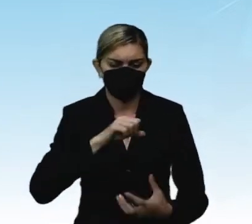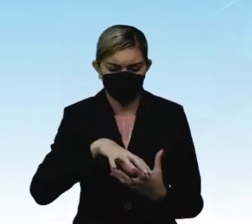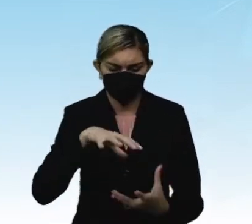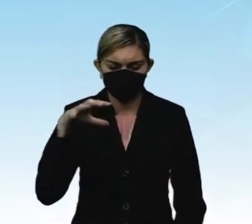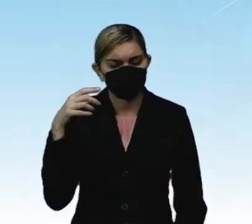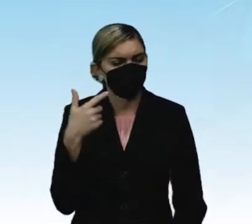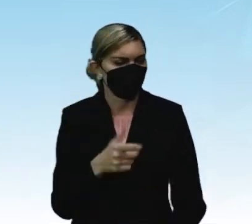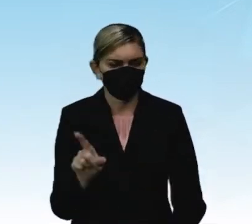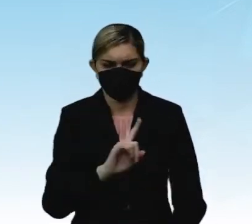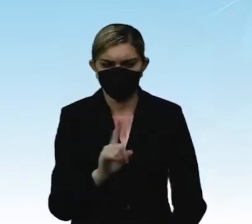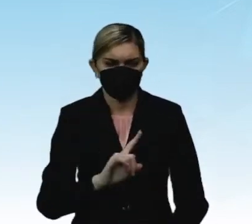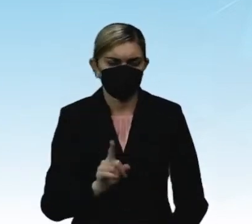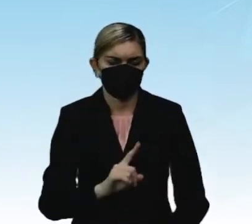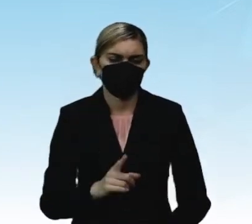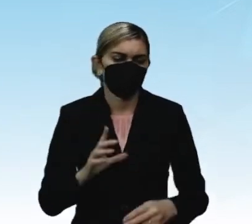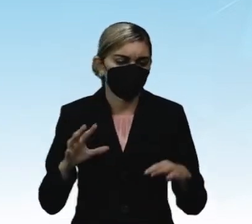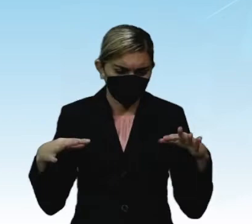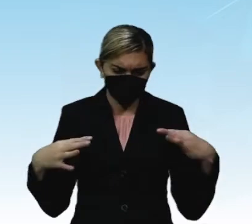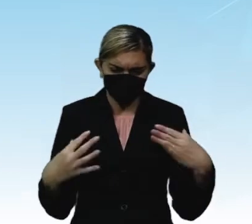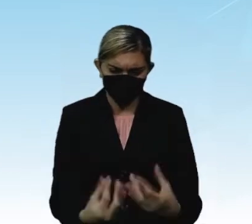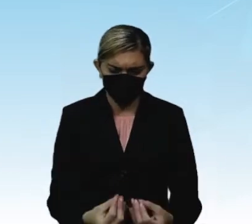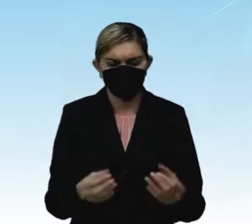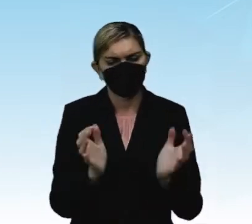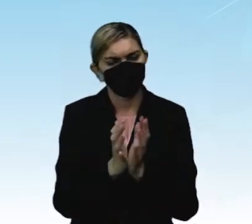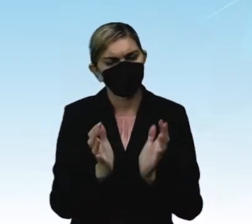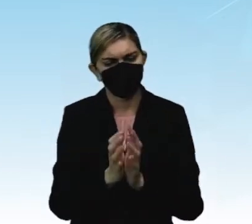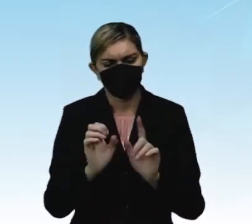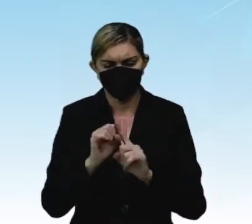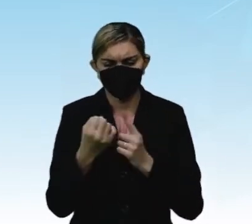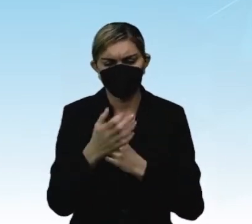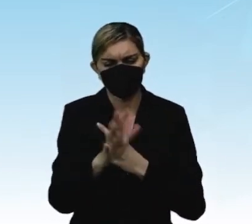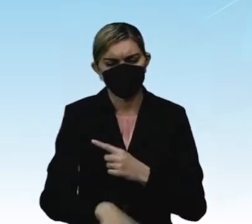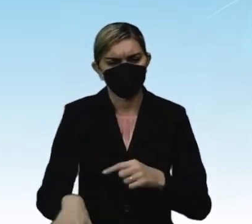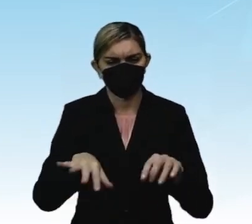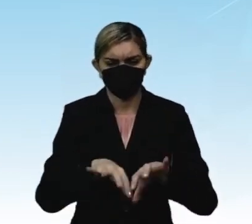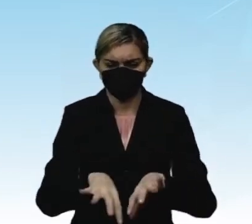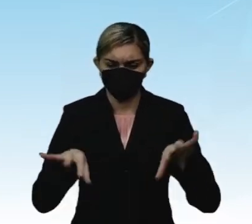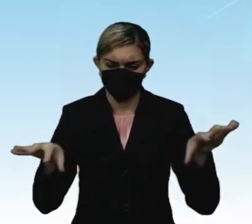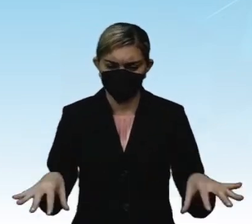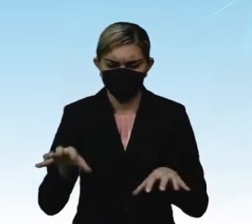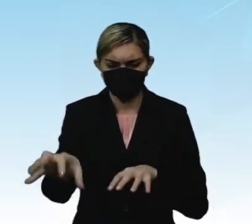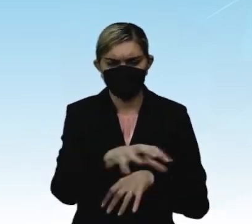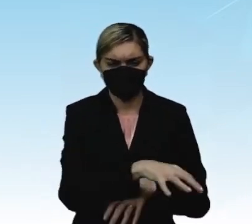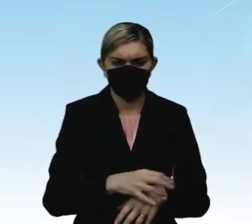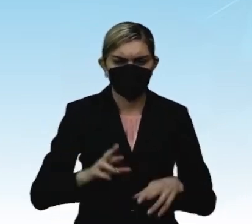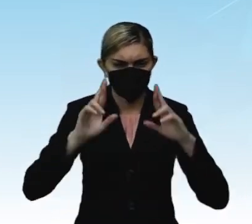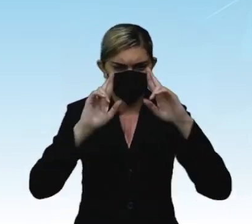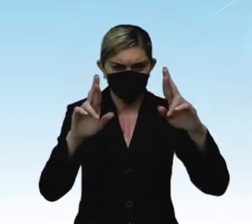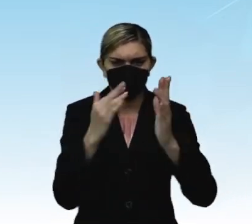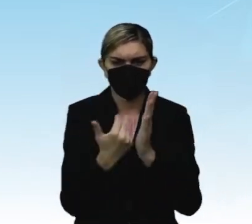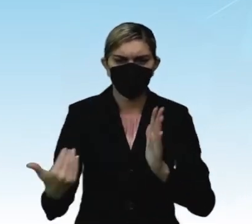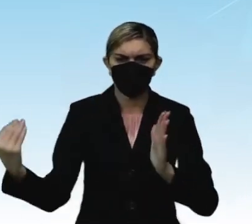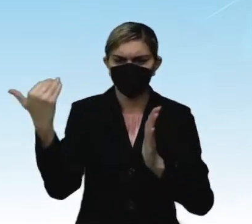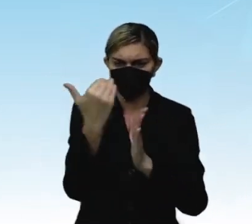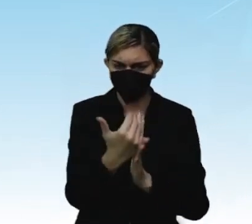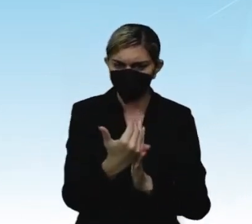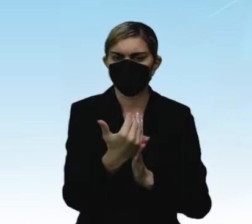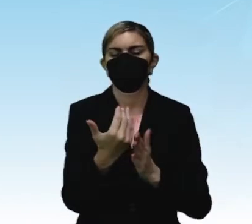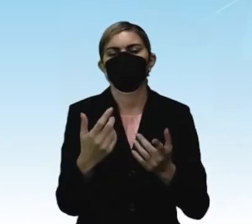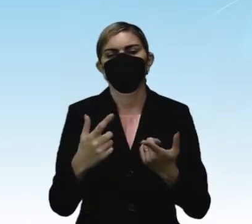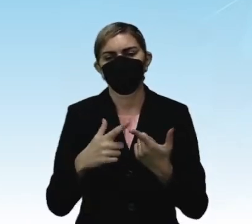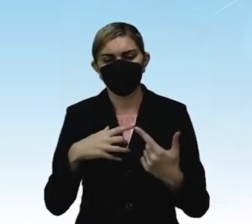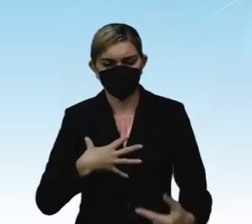aquilo outro. Não. Todas as classes sociais ali estão divididas entre as suas cabanas. O que respeita mais é entre casais